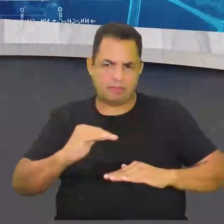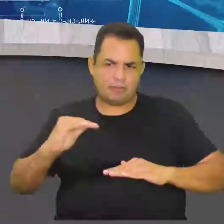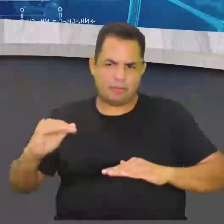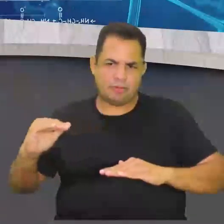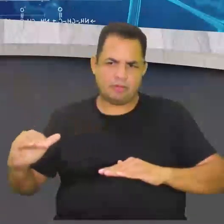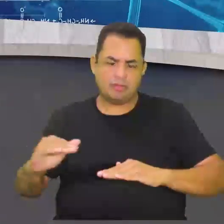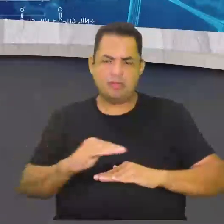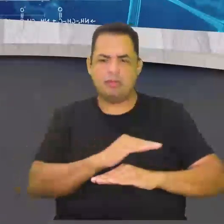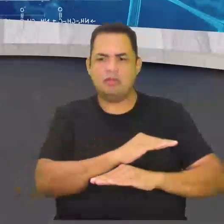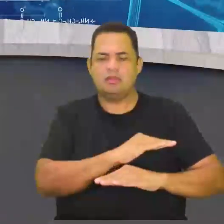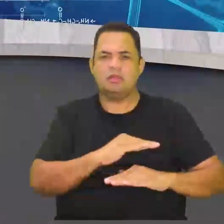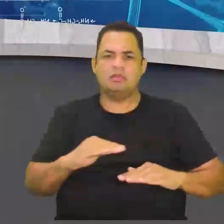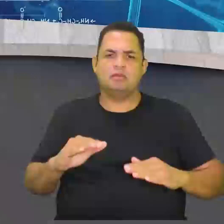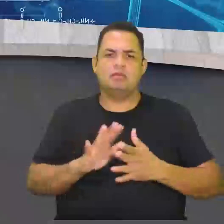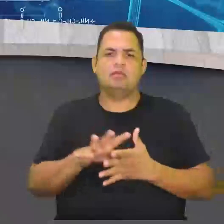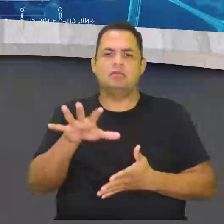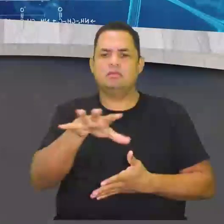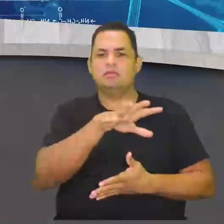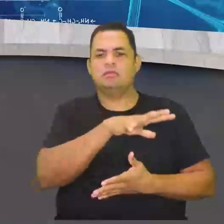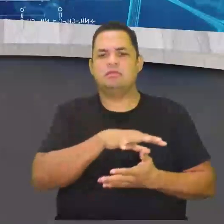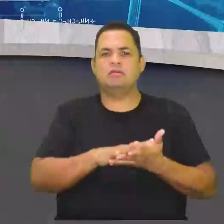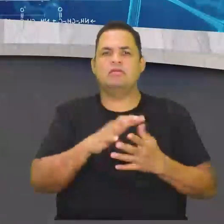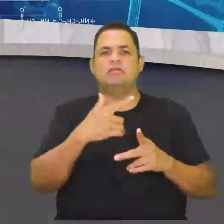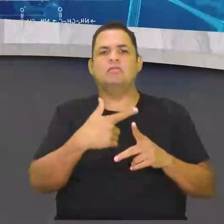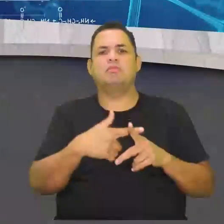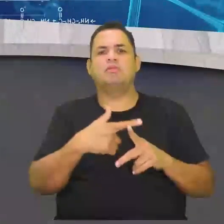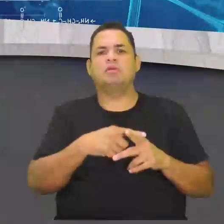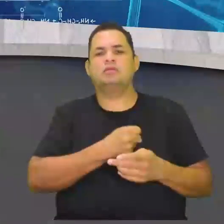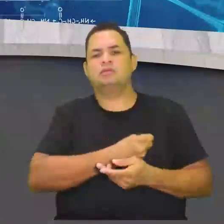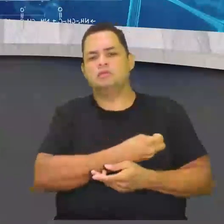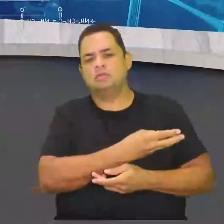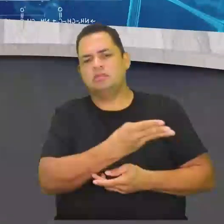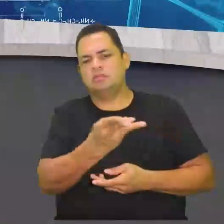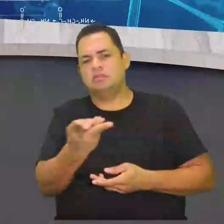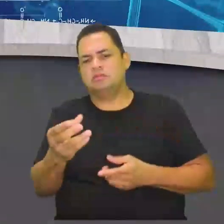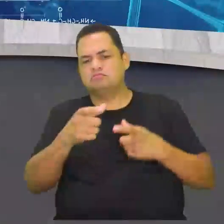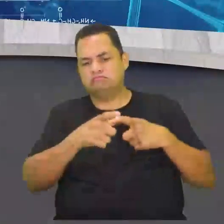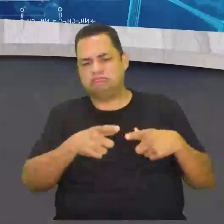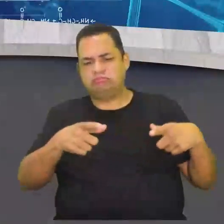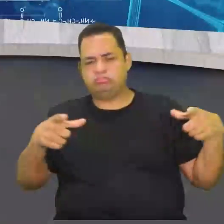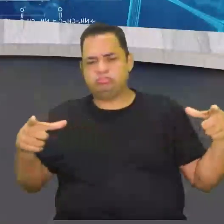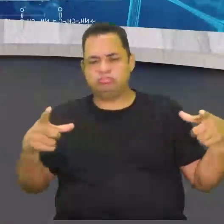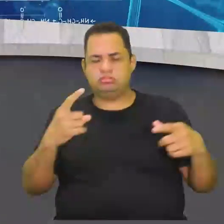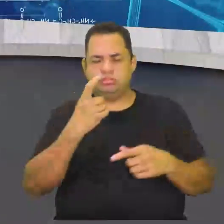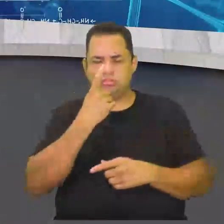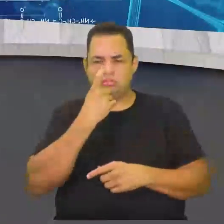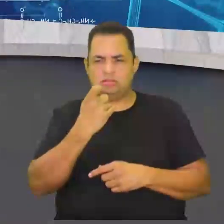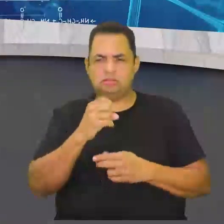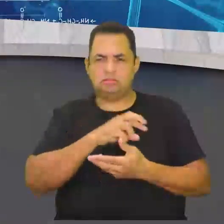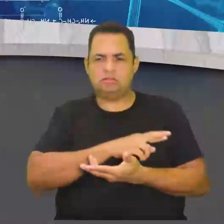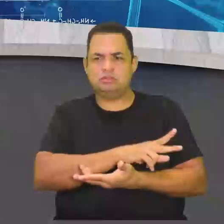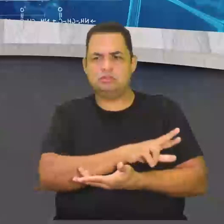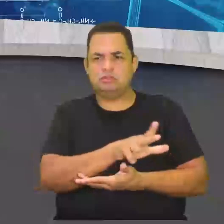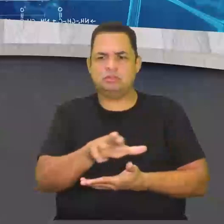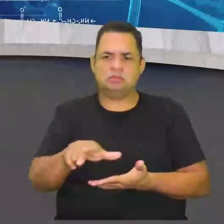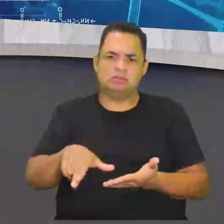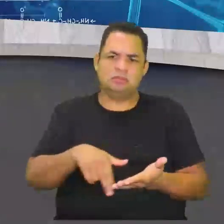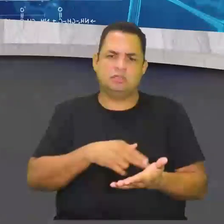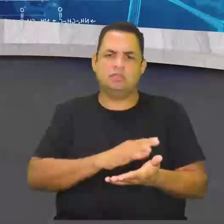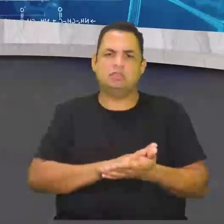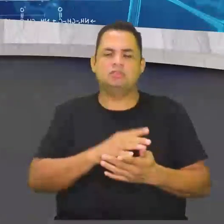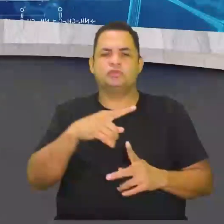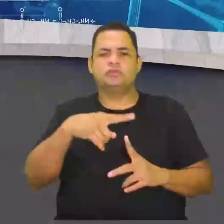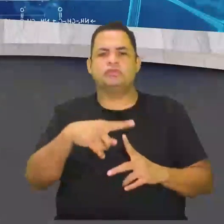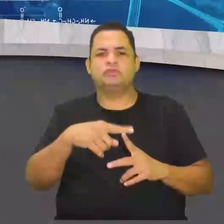freáticos daquela região, devido à grande quantidade de lixo. São diversos tipos de lixo, eles